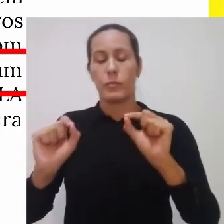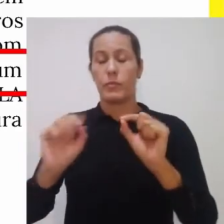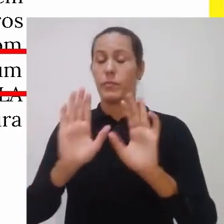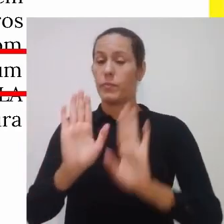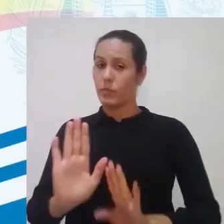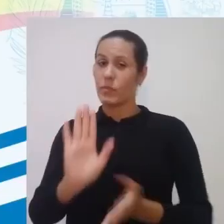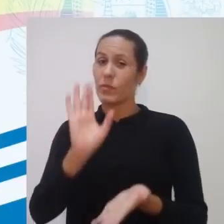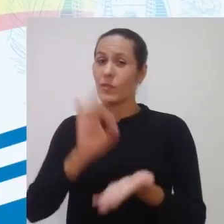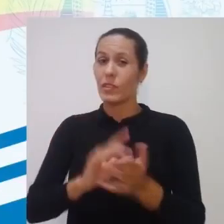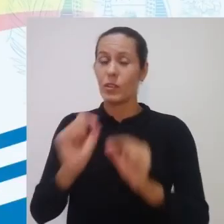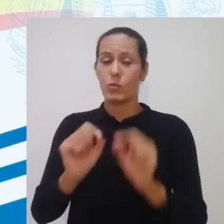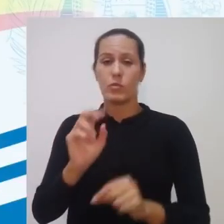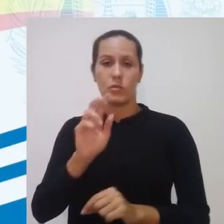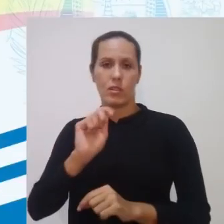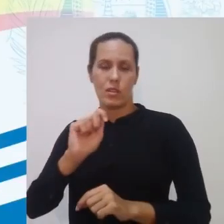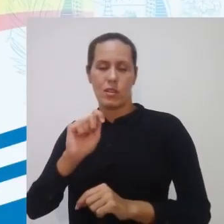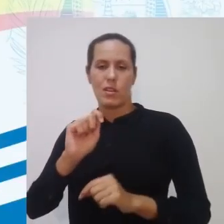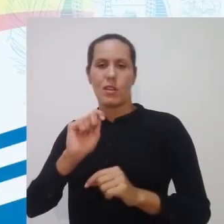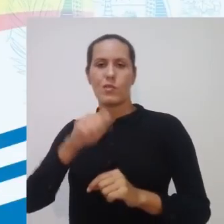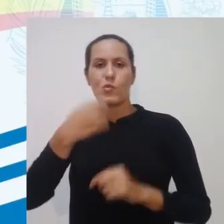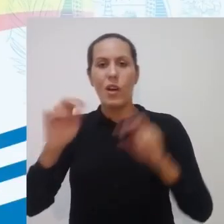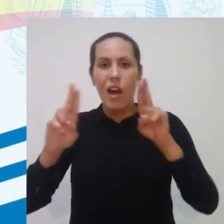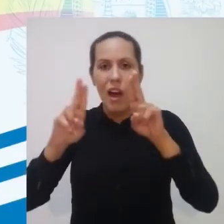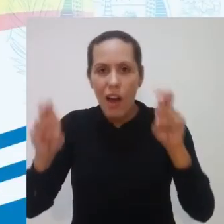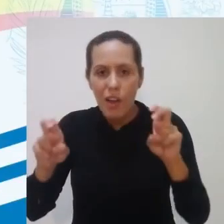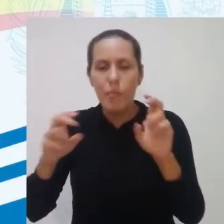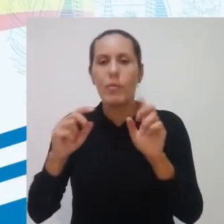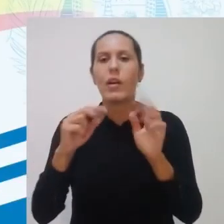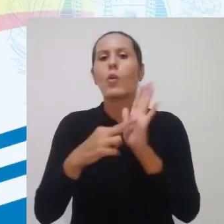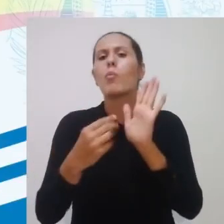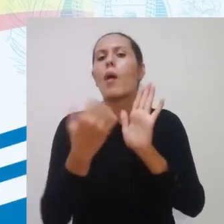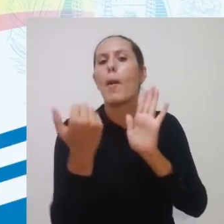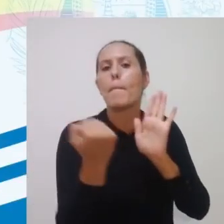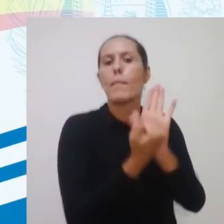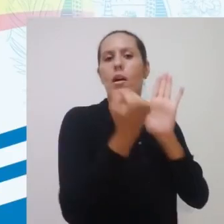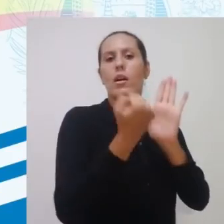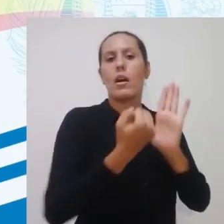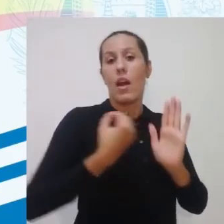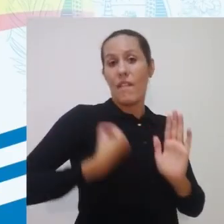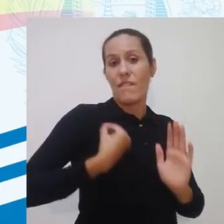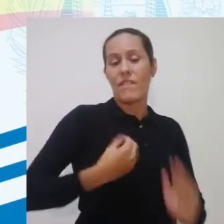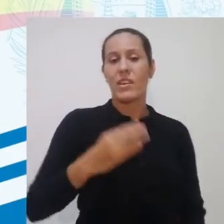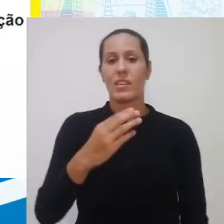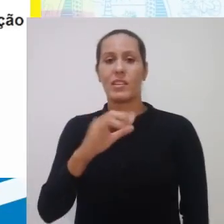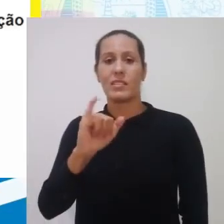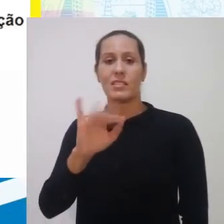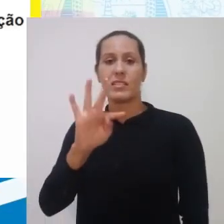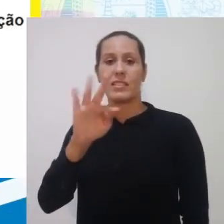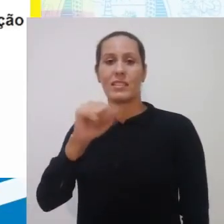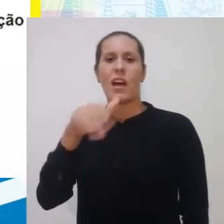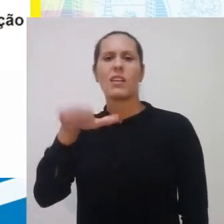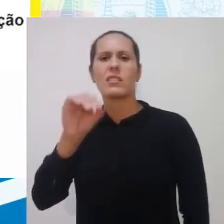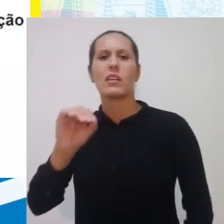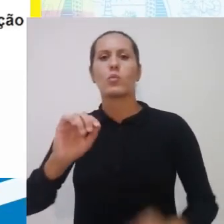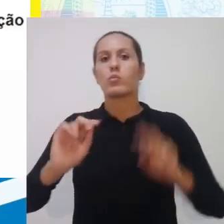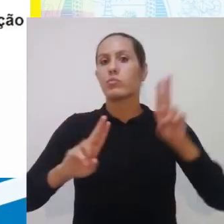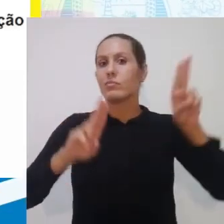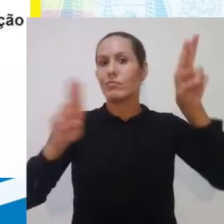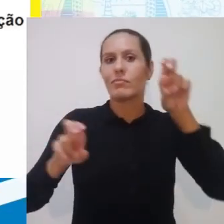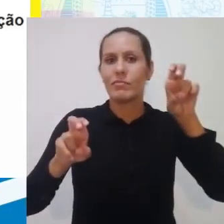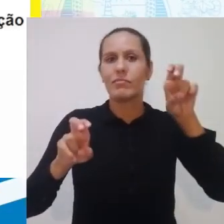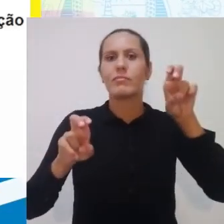agora. Na verdade, o sinal de aspas é uma marca daquilo que a gente chama de citação. E o que seria